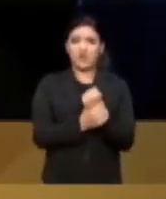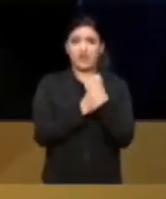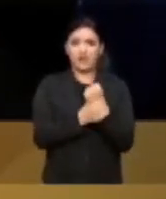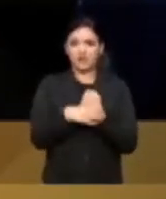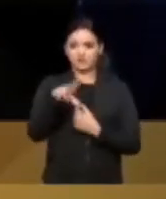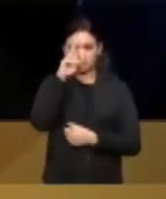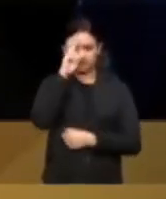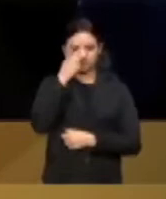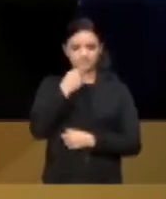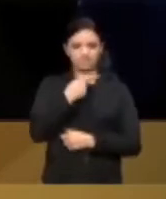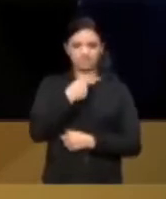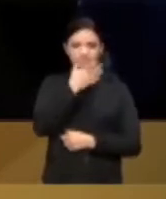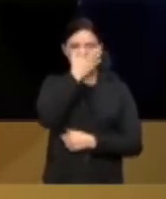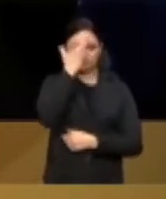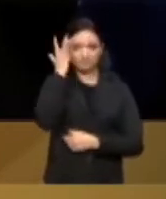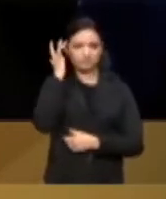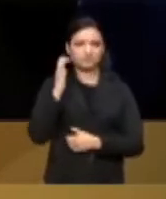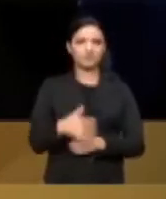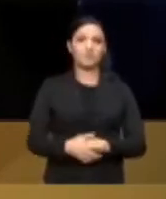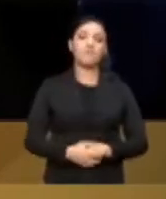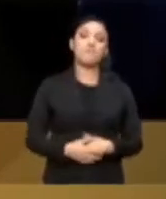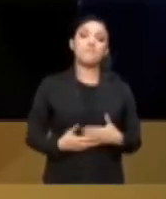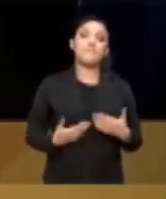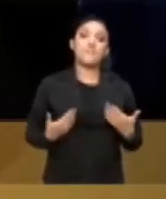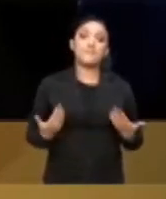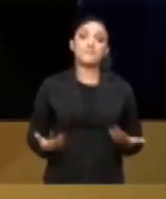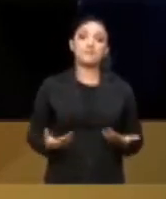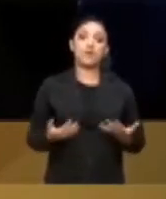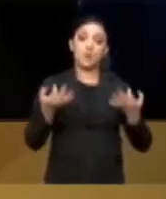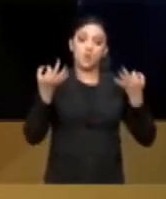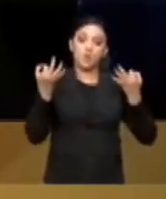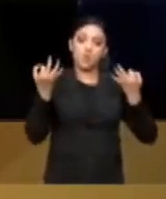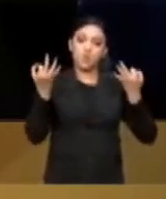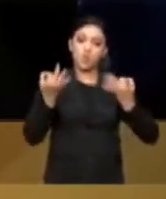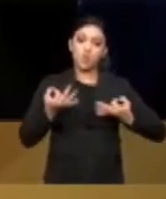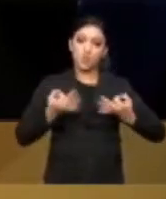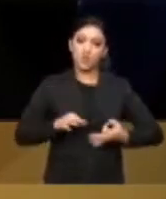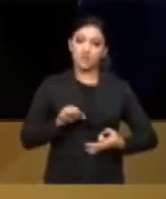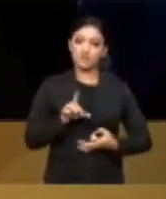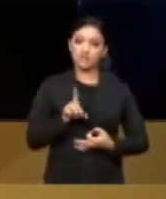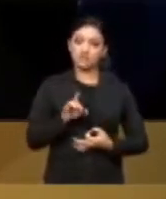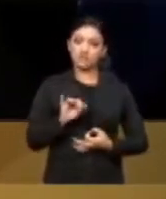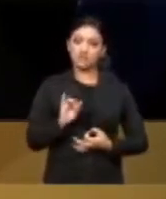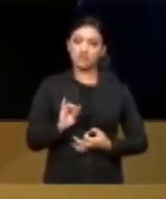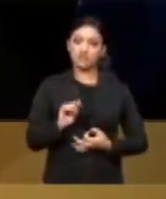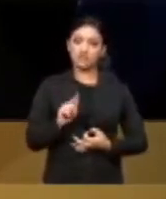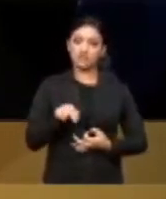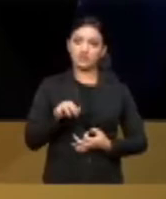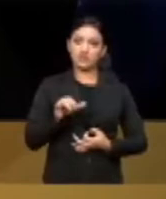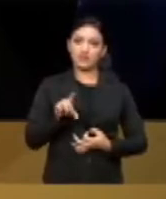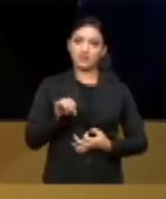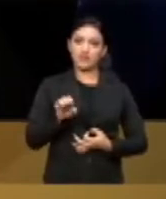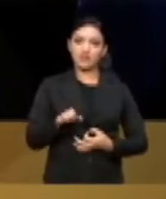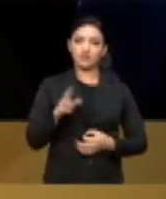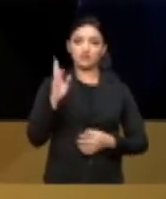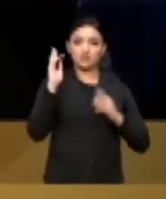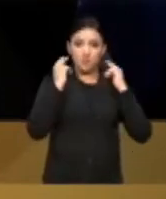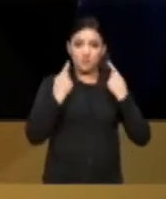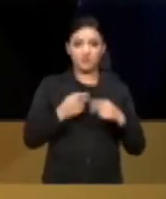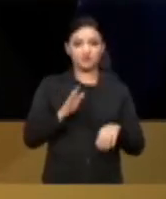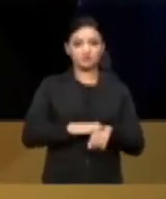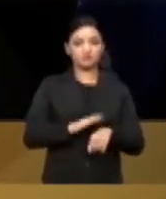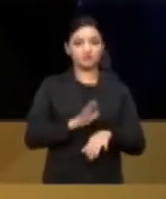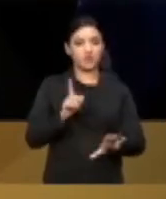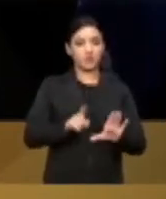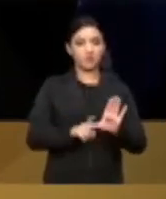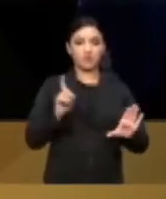credores. Nessa toada, a dignidade humana, como autonomia, lastreada na